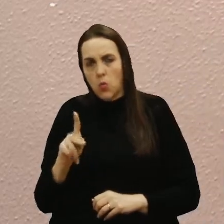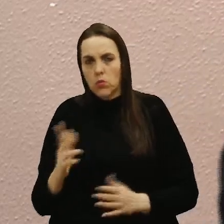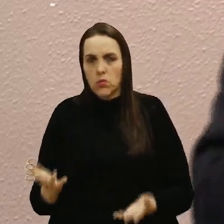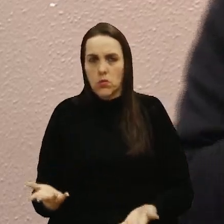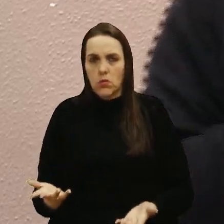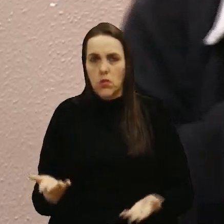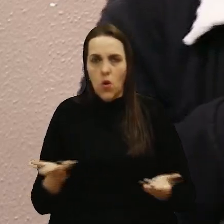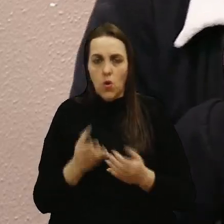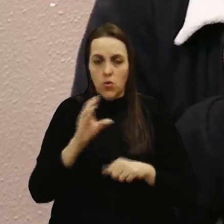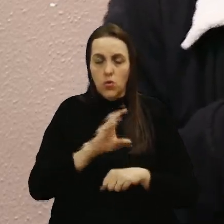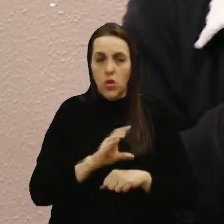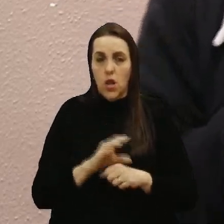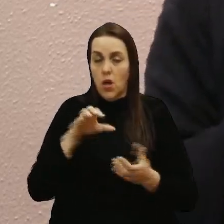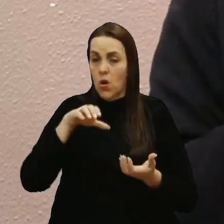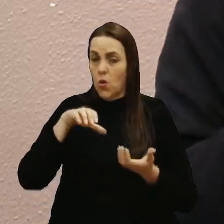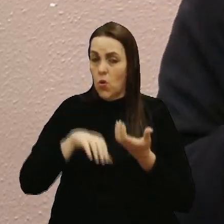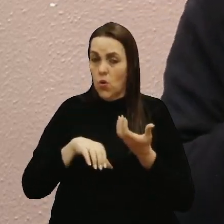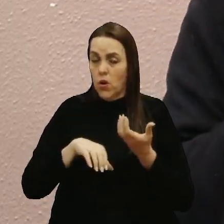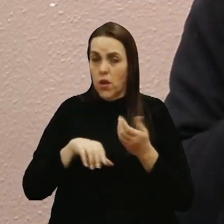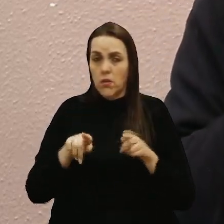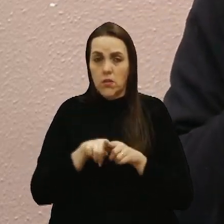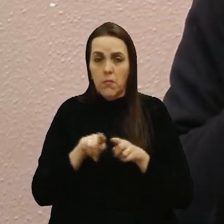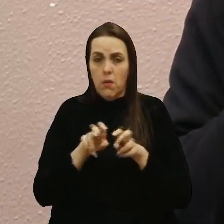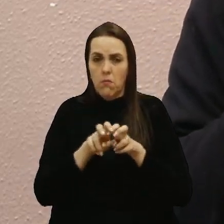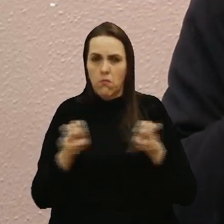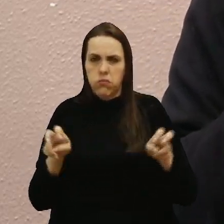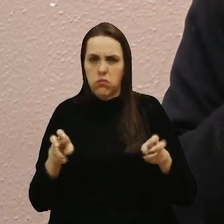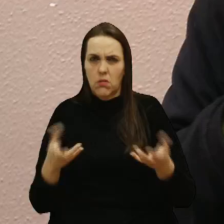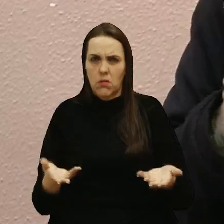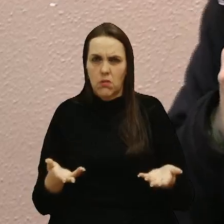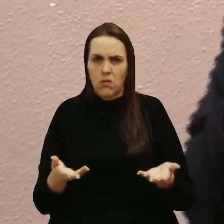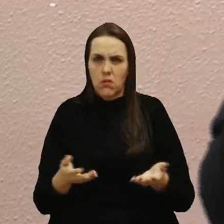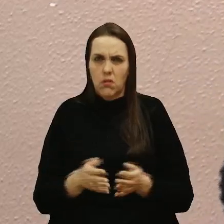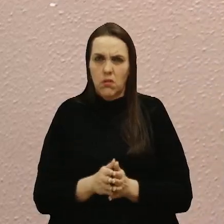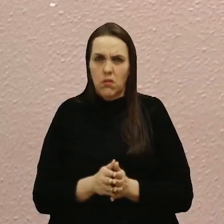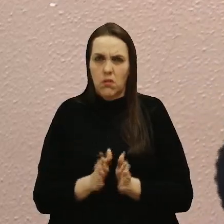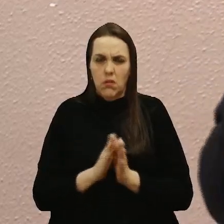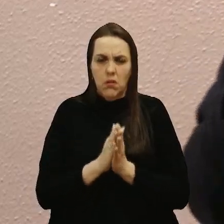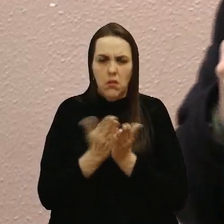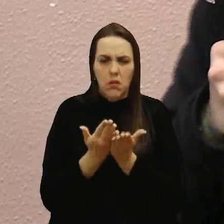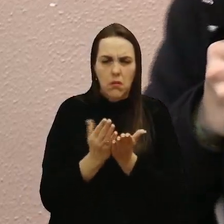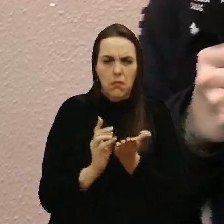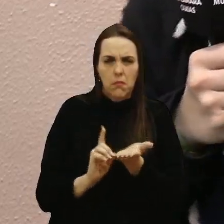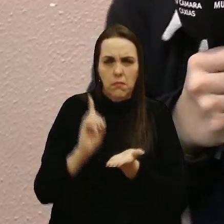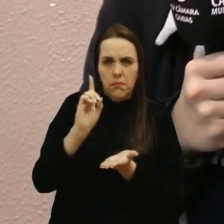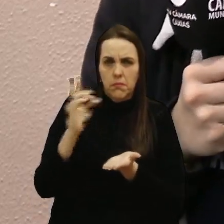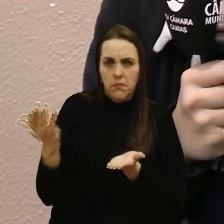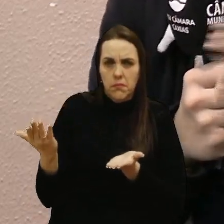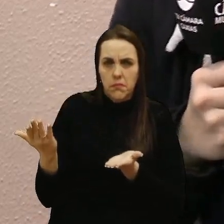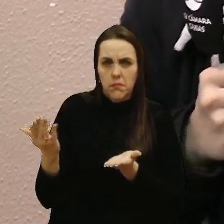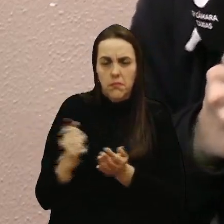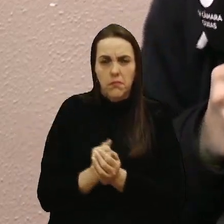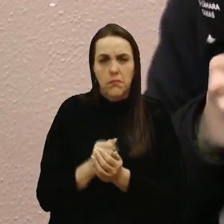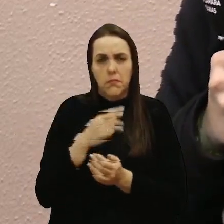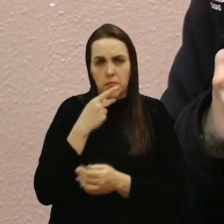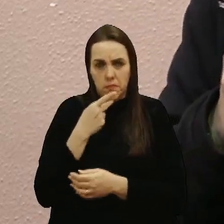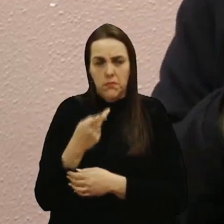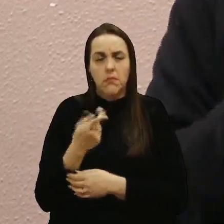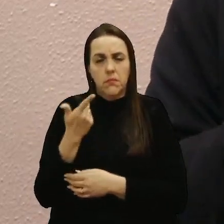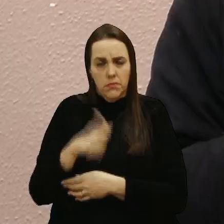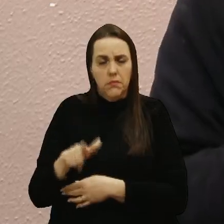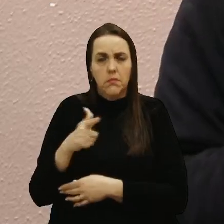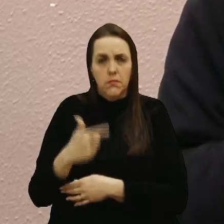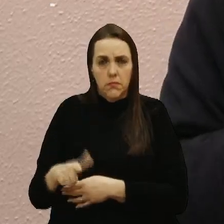próprio Congresso Nacional uma bancada da Bíblia. A gente tem que falar sobre isso. Eu, reiteradas vezes, falo